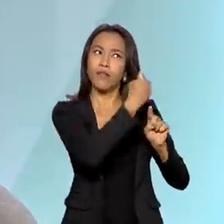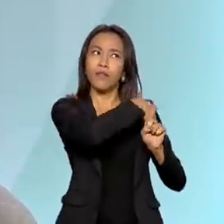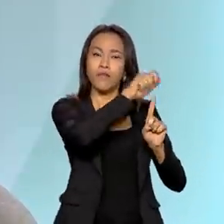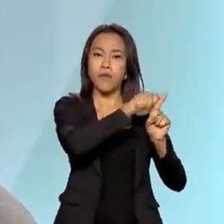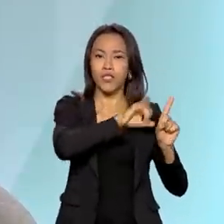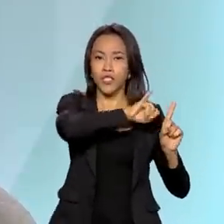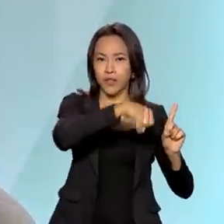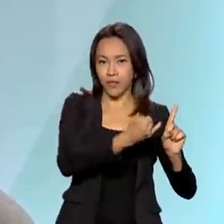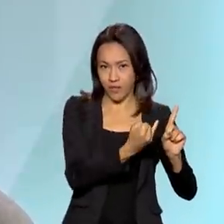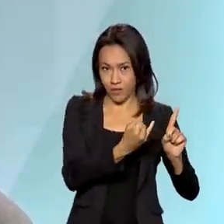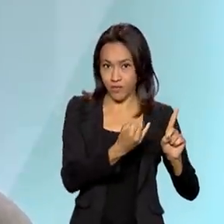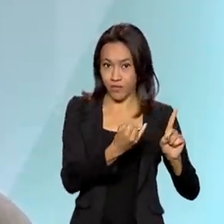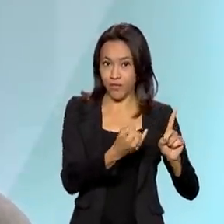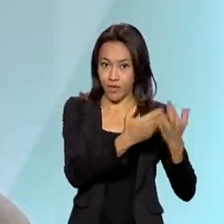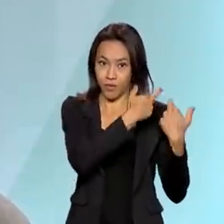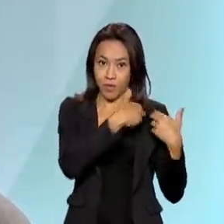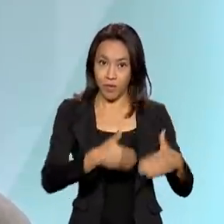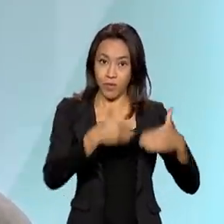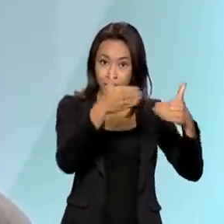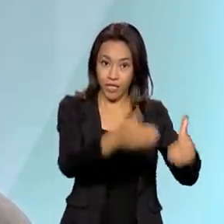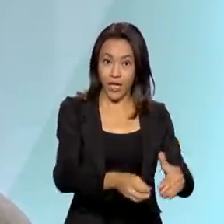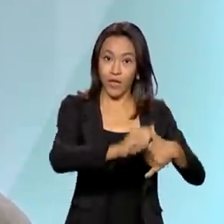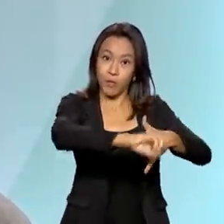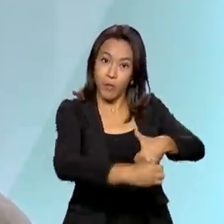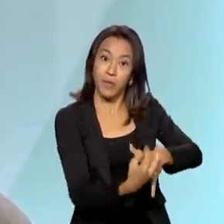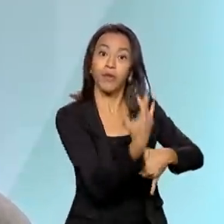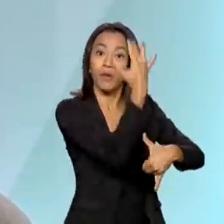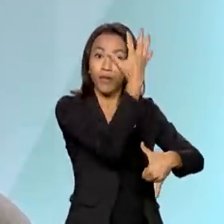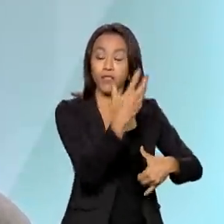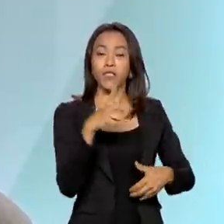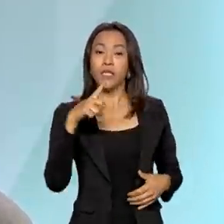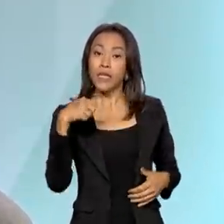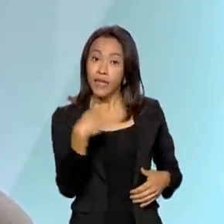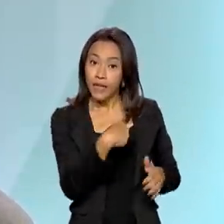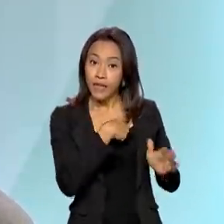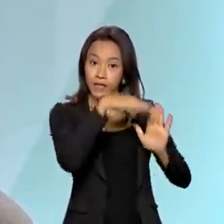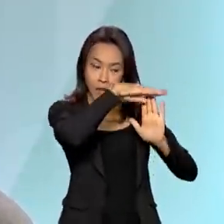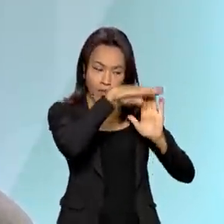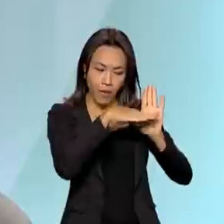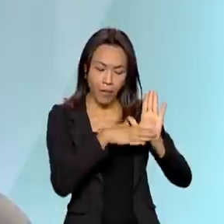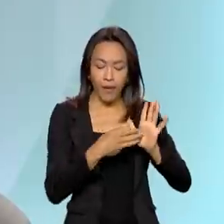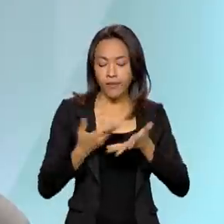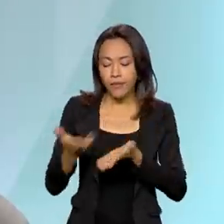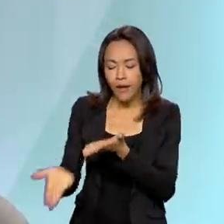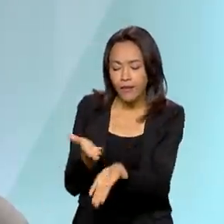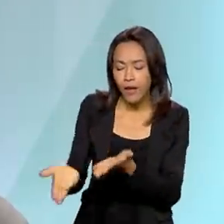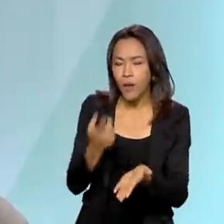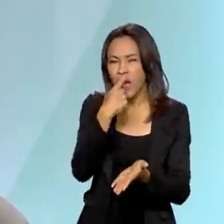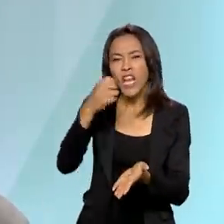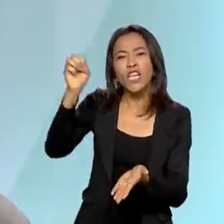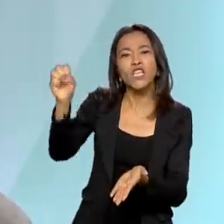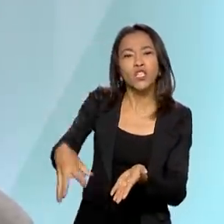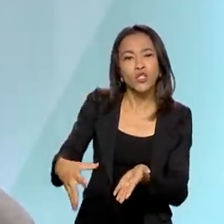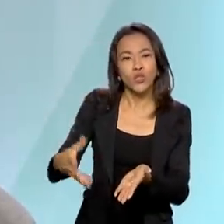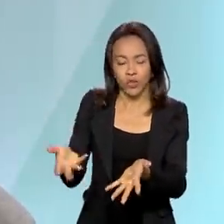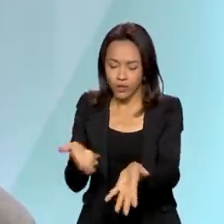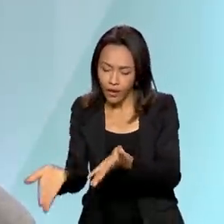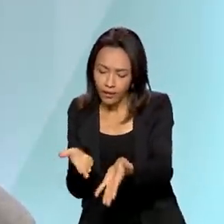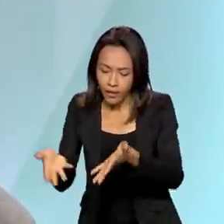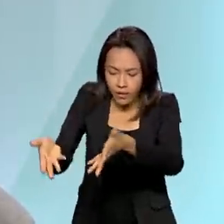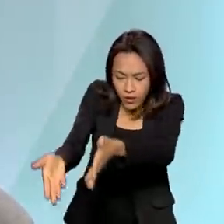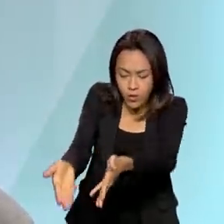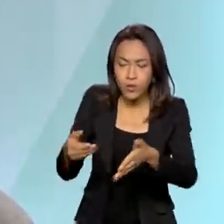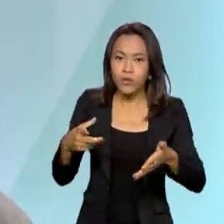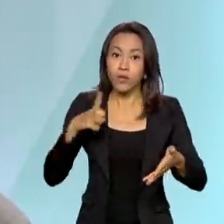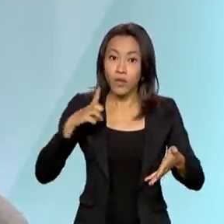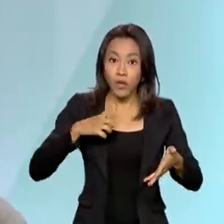Ministério do Meio Ambiente. Dentro desse marco legal, nós temos que tratar os resíduos, tratar aquilo que é lixo. E dentro desse lixo, nós